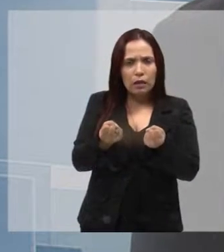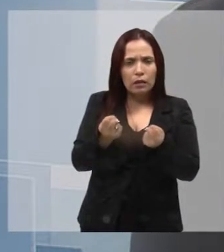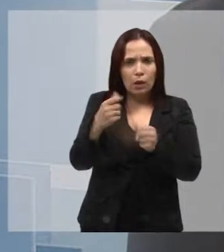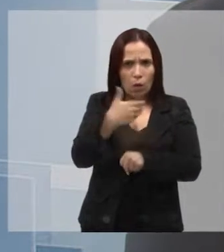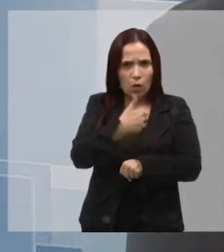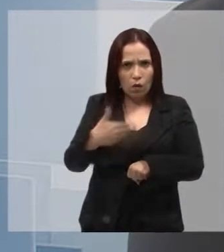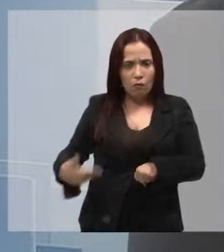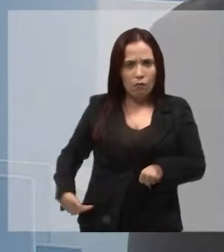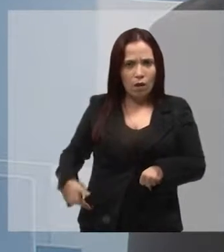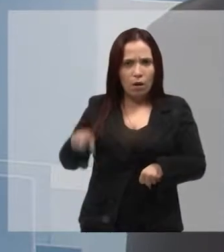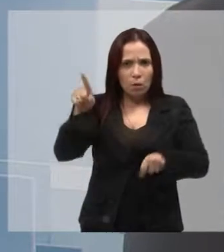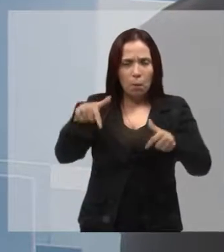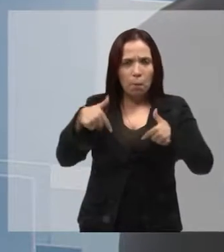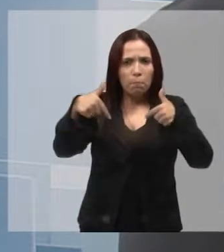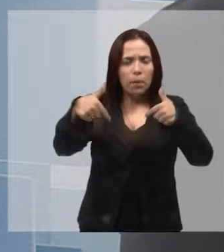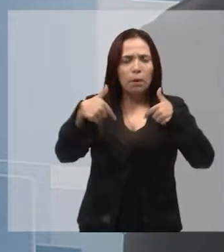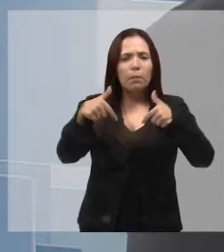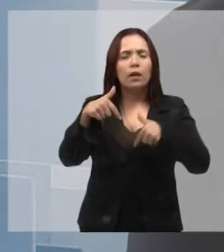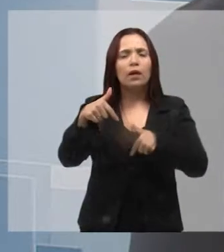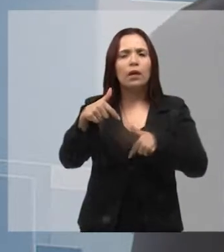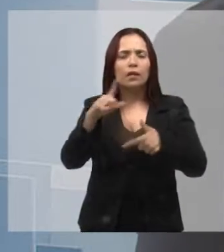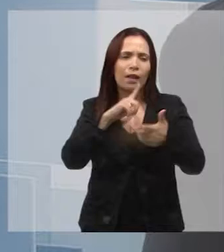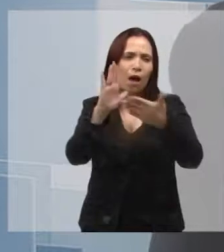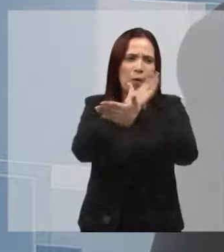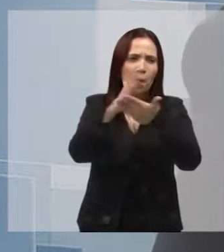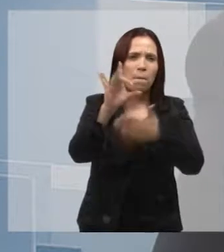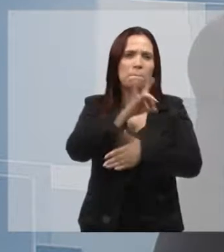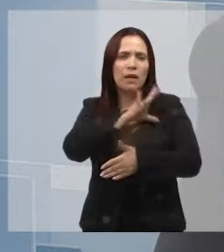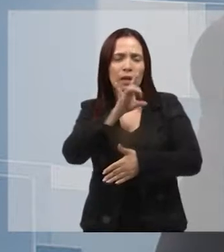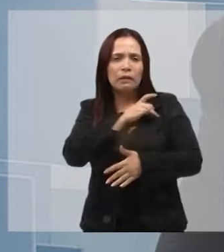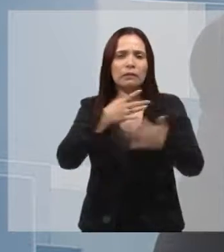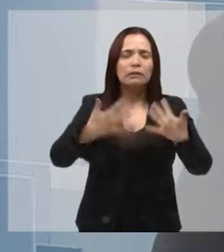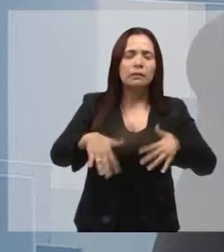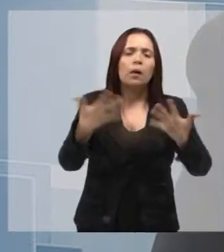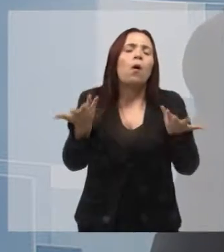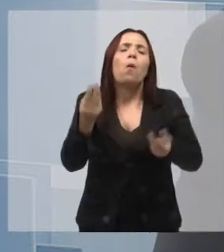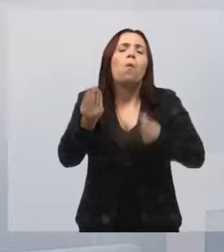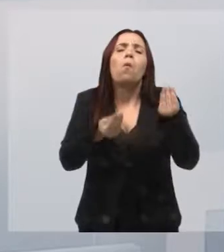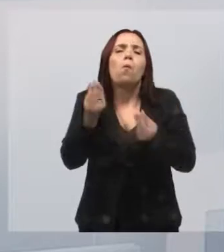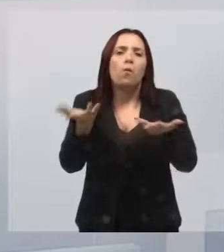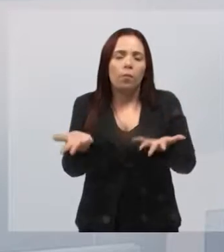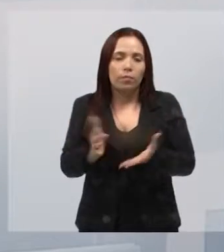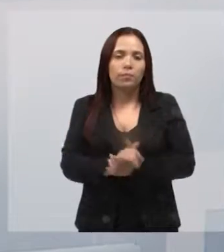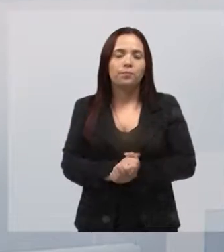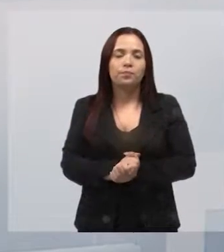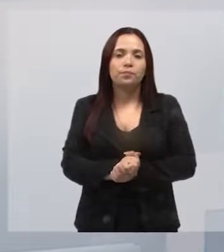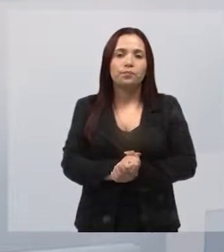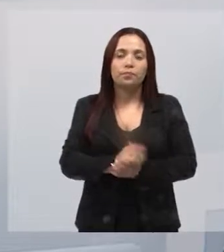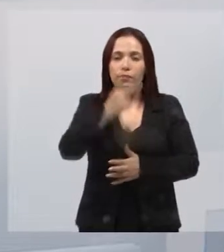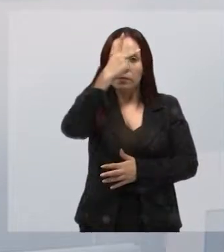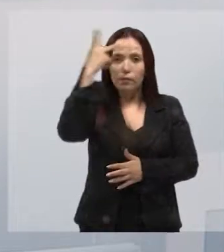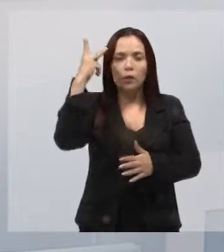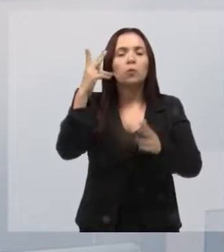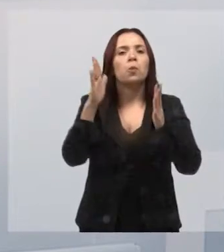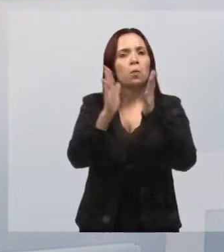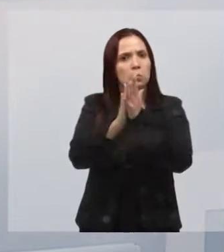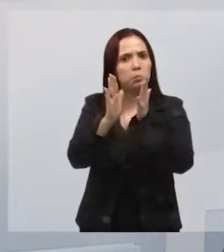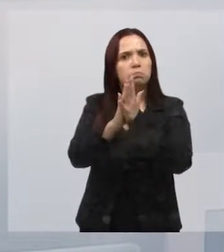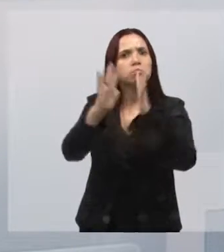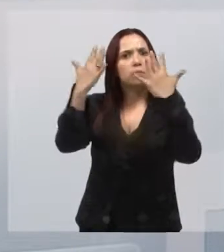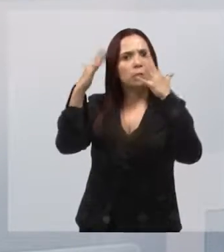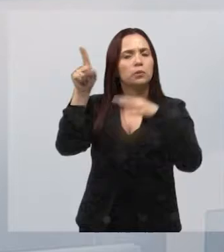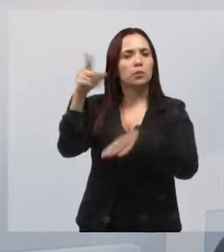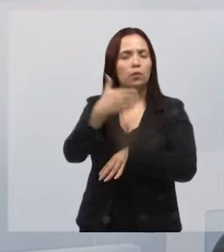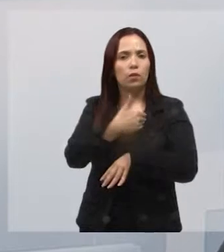governador, apesar desse transtorno, desse medo, apesar dessa angústia que a gente está vivendo? A população parabenizando e